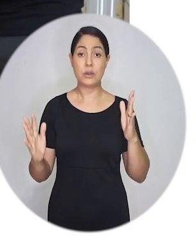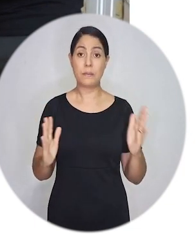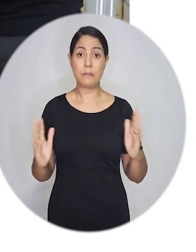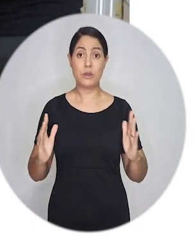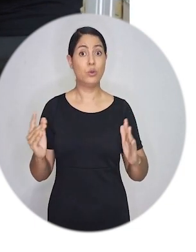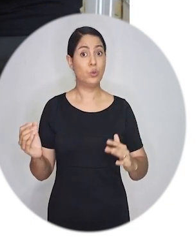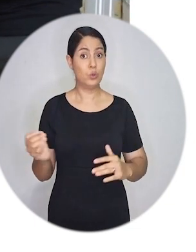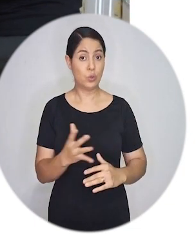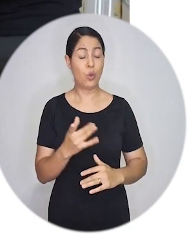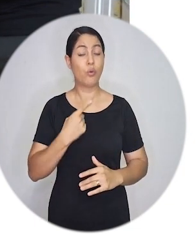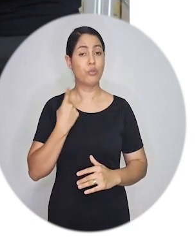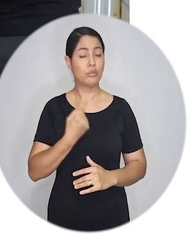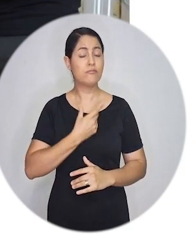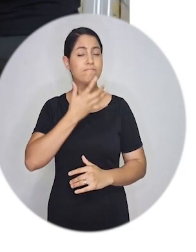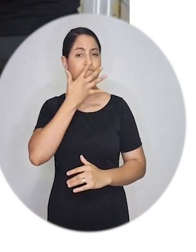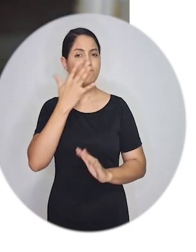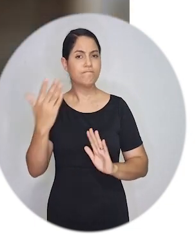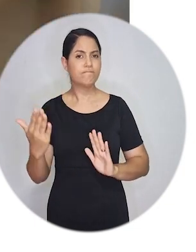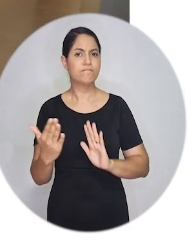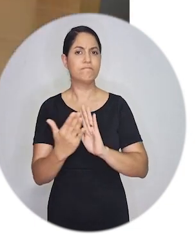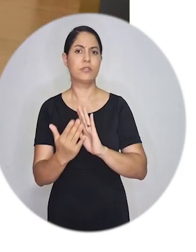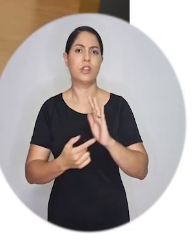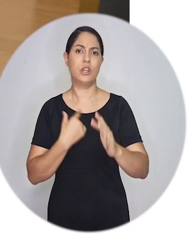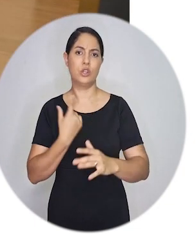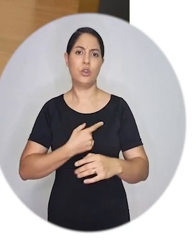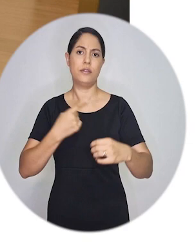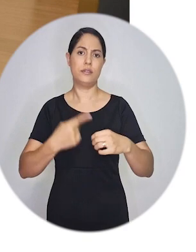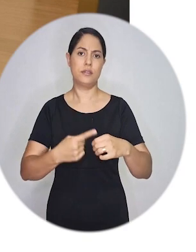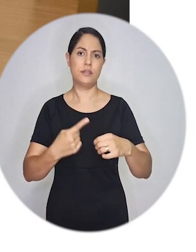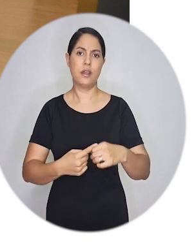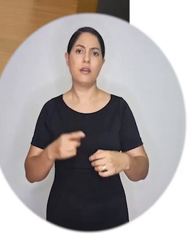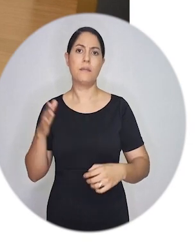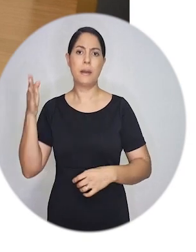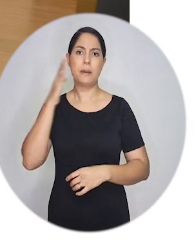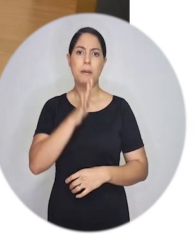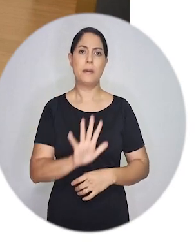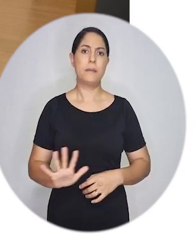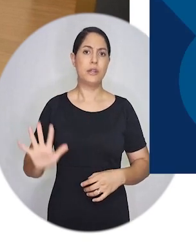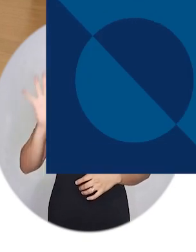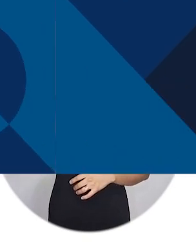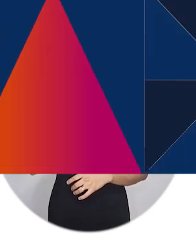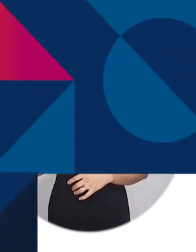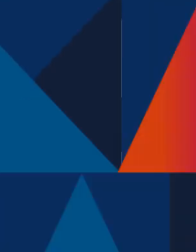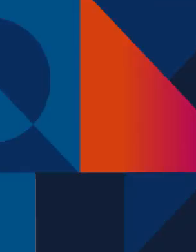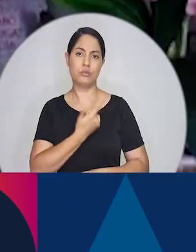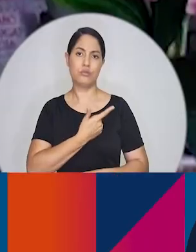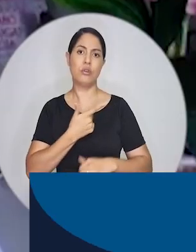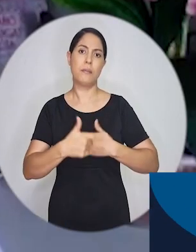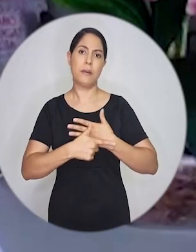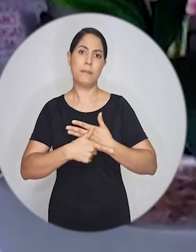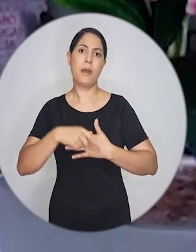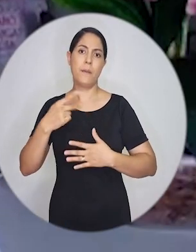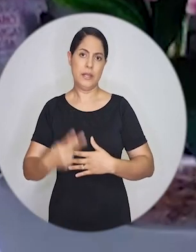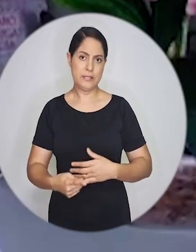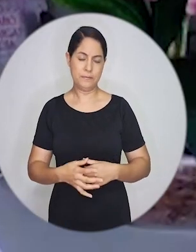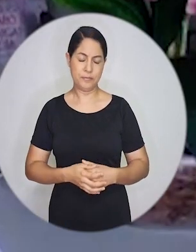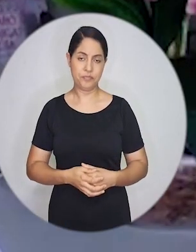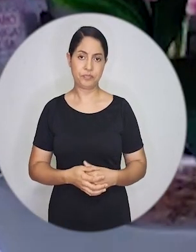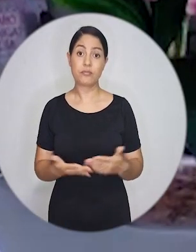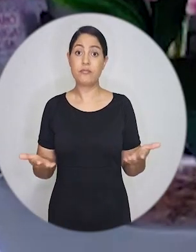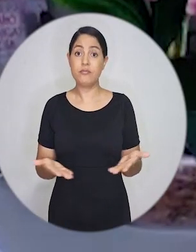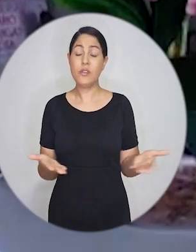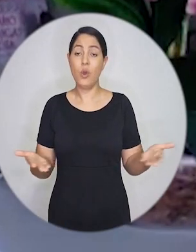vamos enfrentando, identificando, pois esse é o papel da caravana Mais Prerrogativas pelo Brasil. E o grande